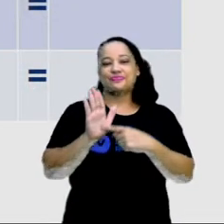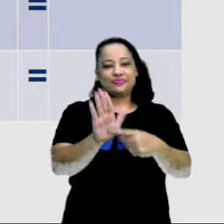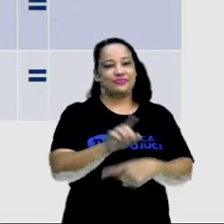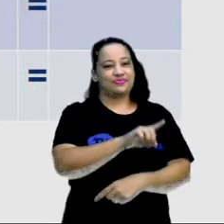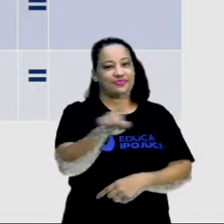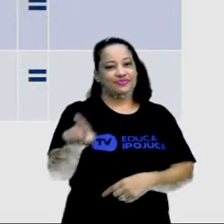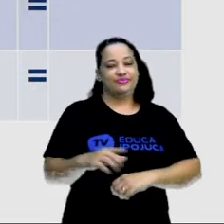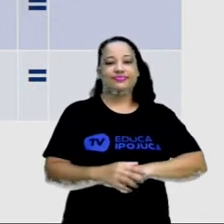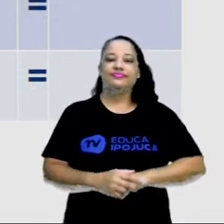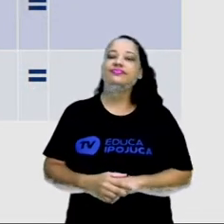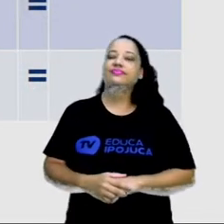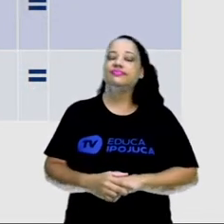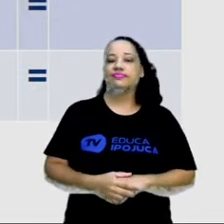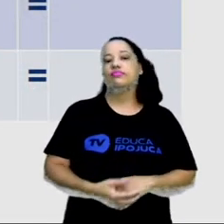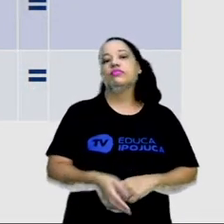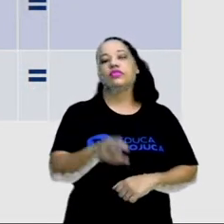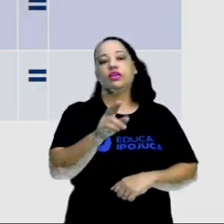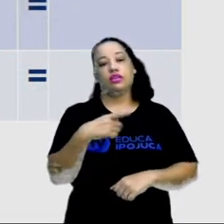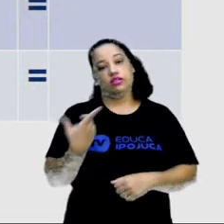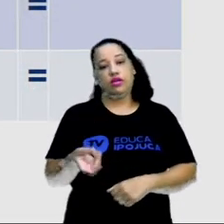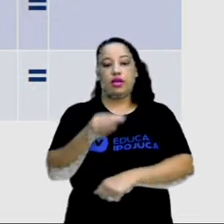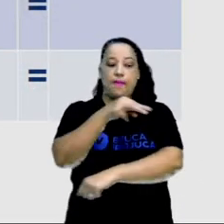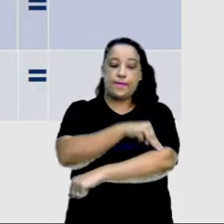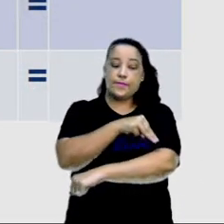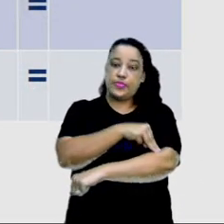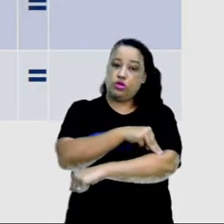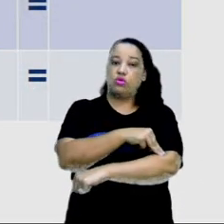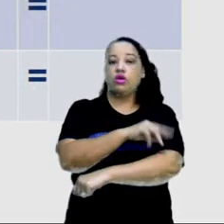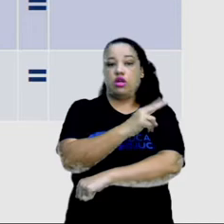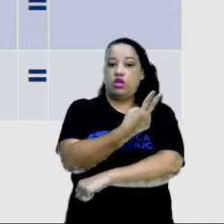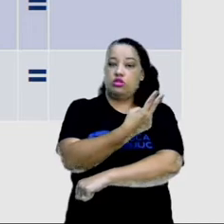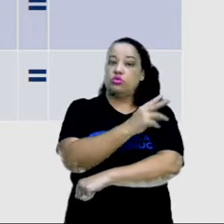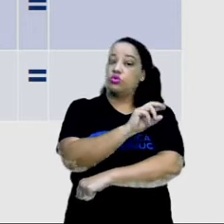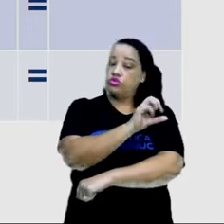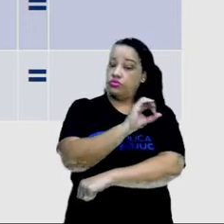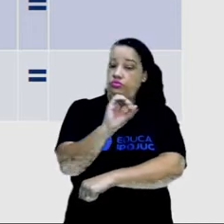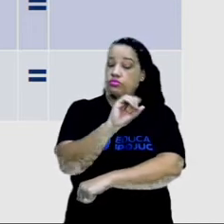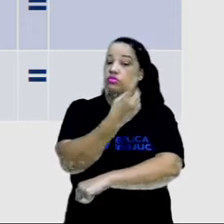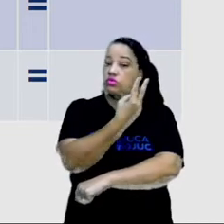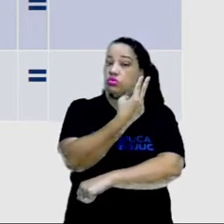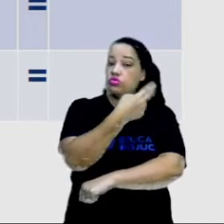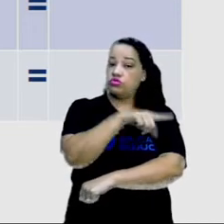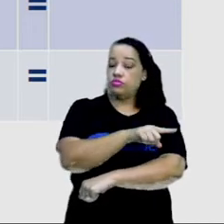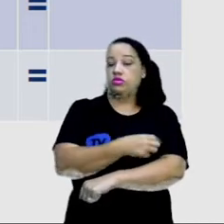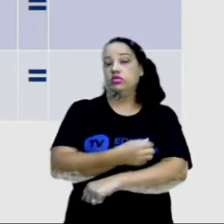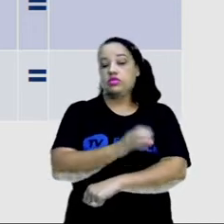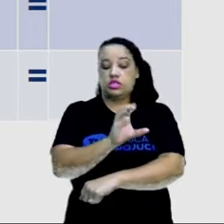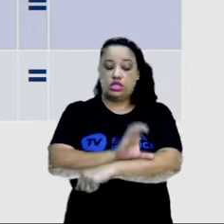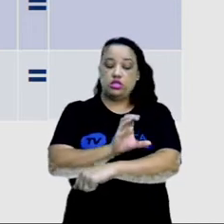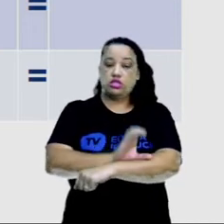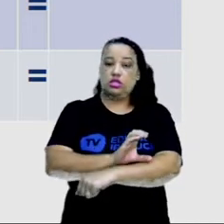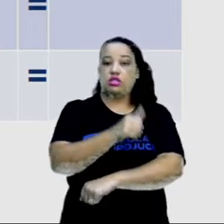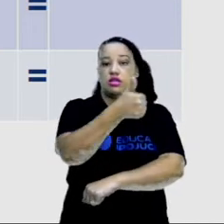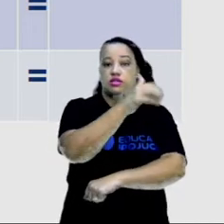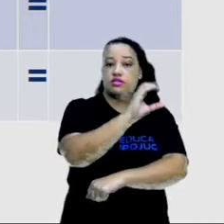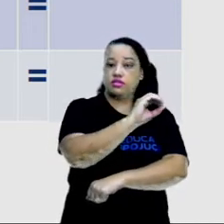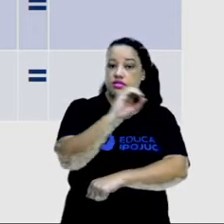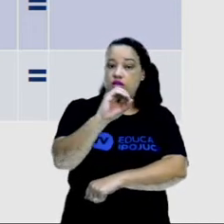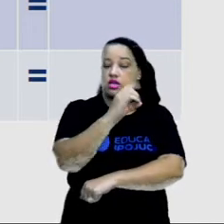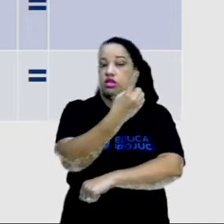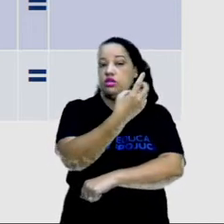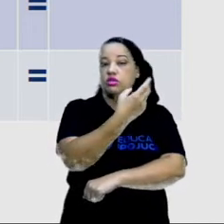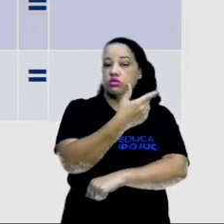vocês aqui. A unidade de milhar, que é 1.000 e 2.000, centena, que é 100, 200 e 100,